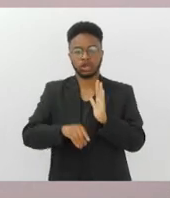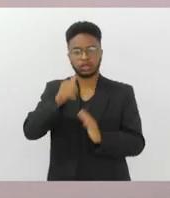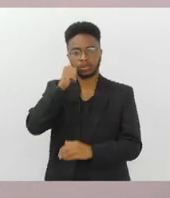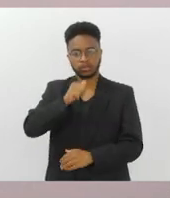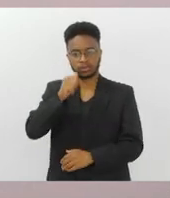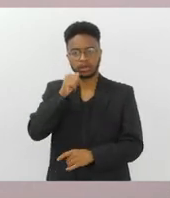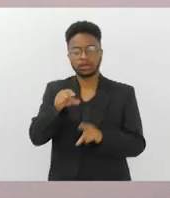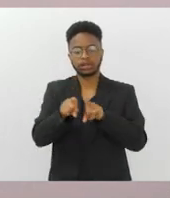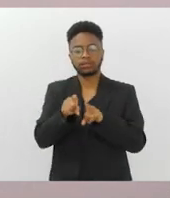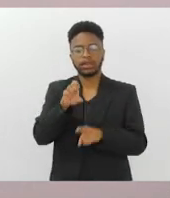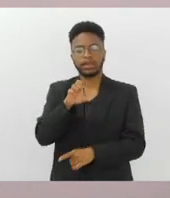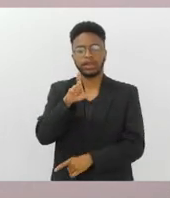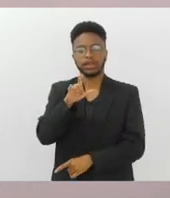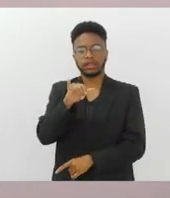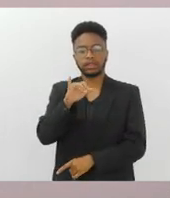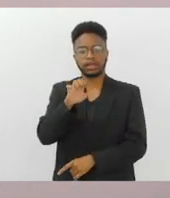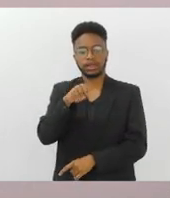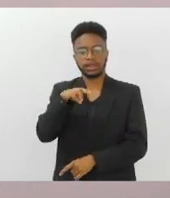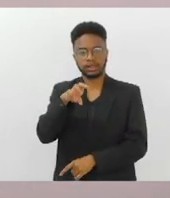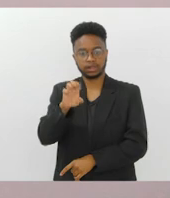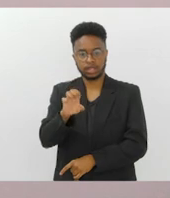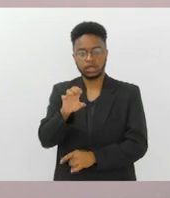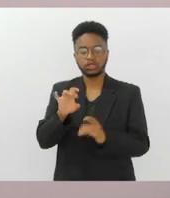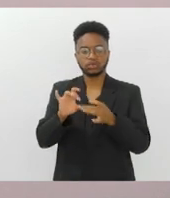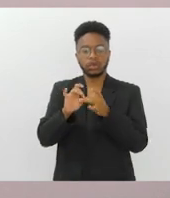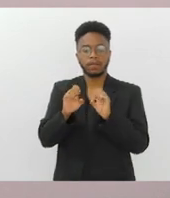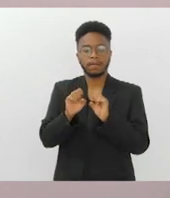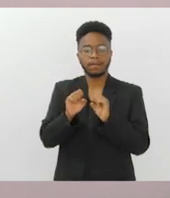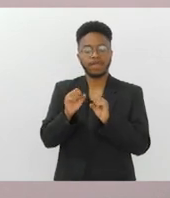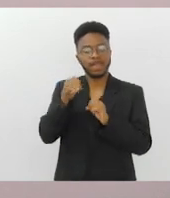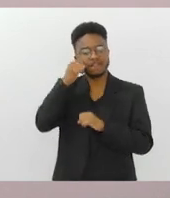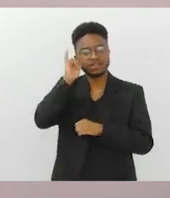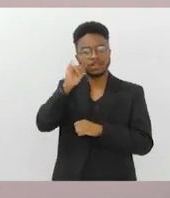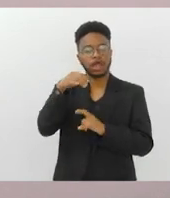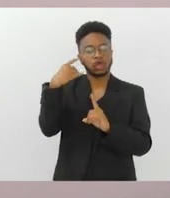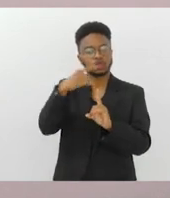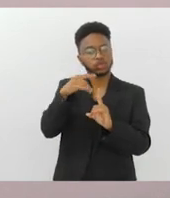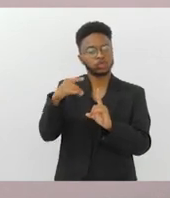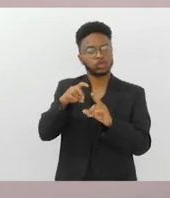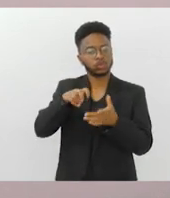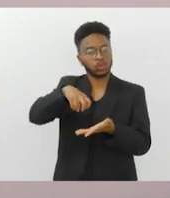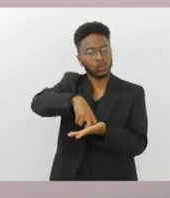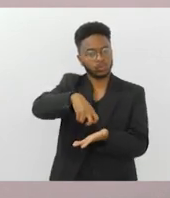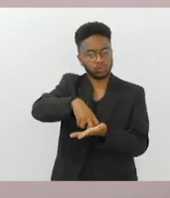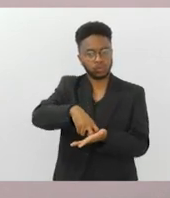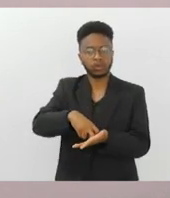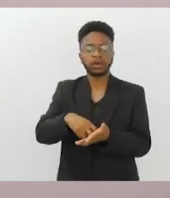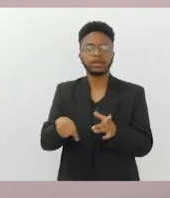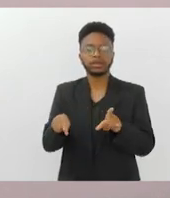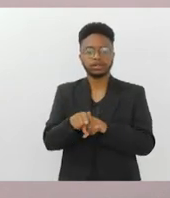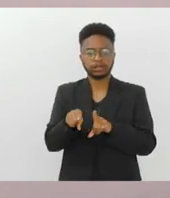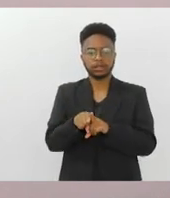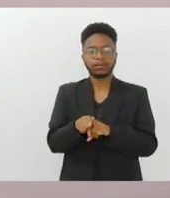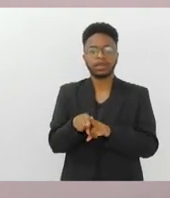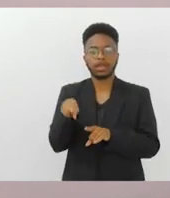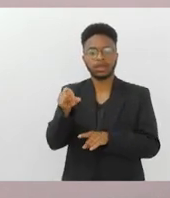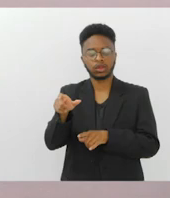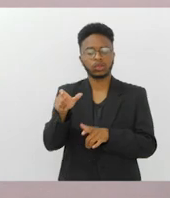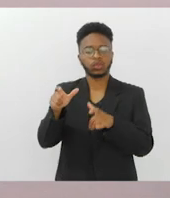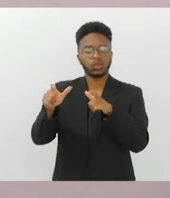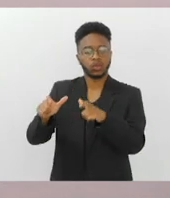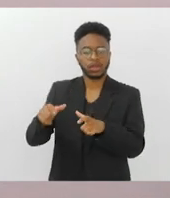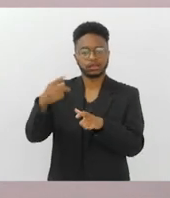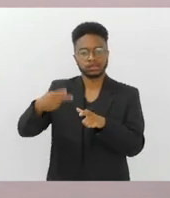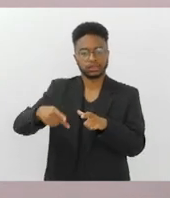da Eliene, do Mecanismo de Prevenção e Combate à Tortura. É um mecanismo que também está aqui na